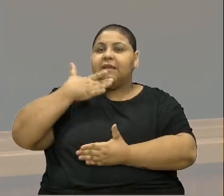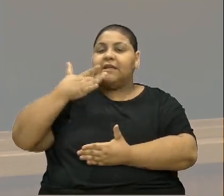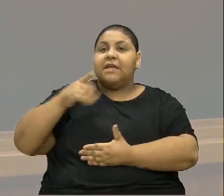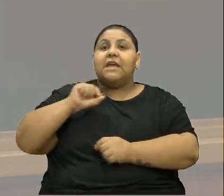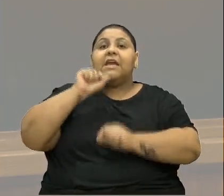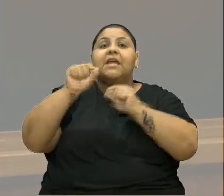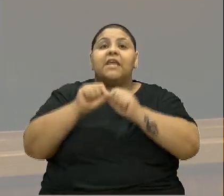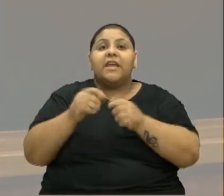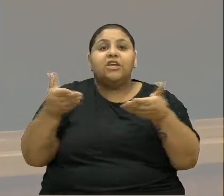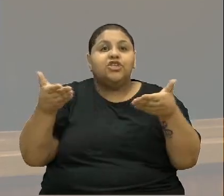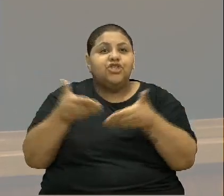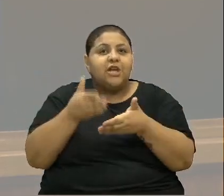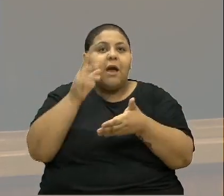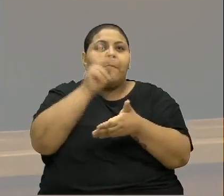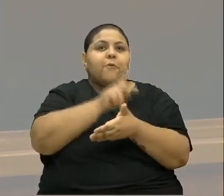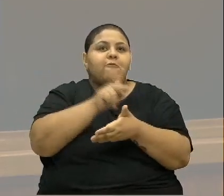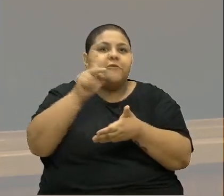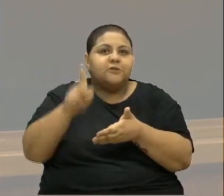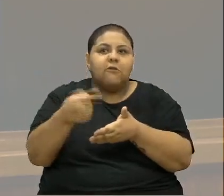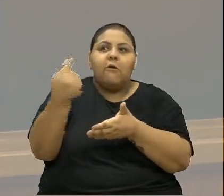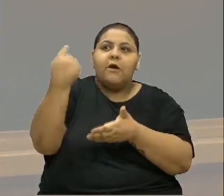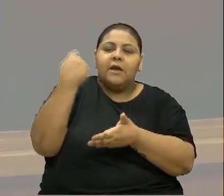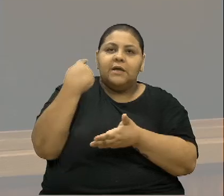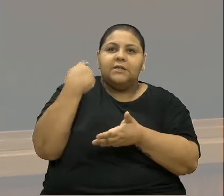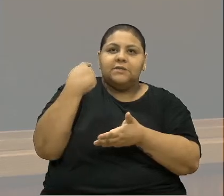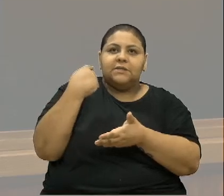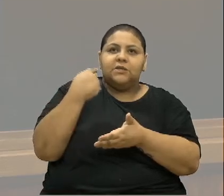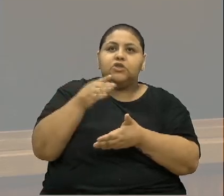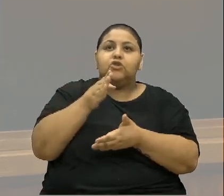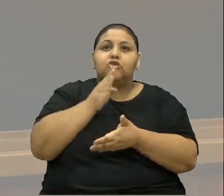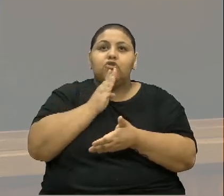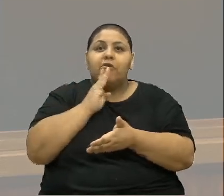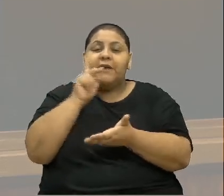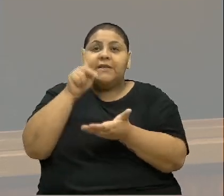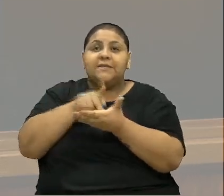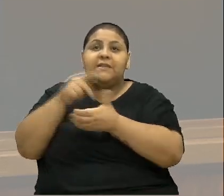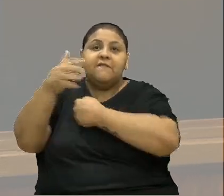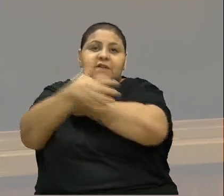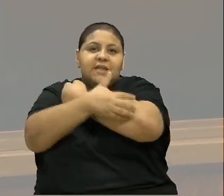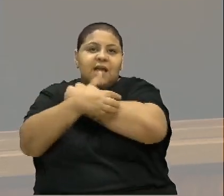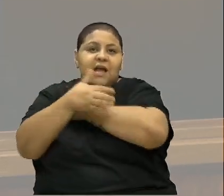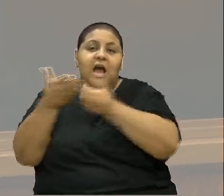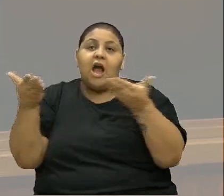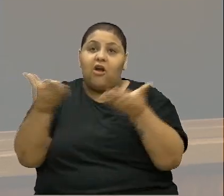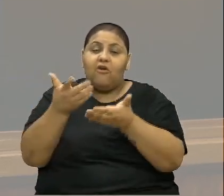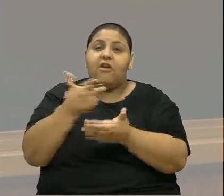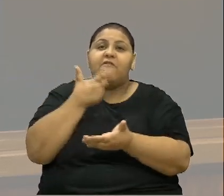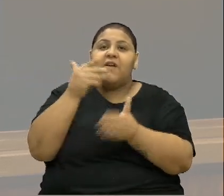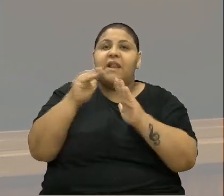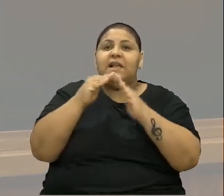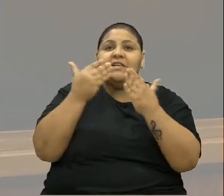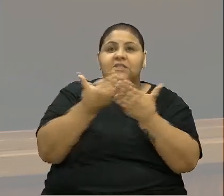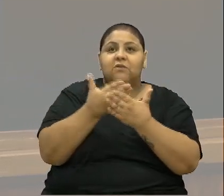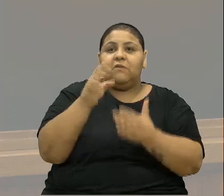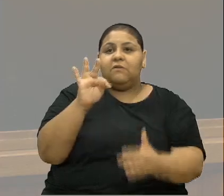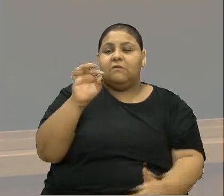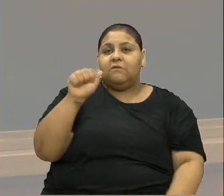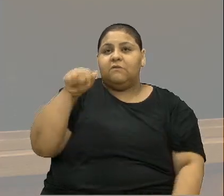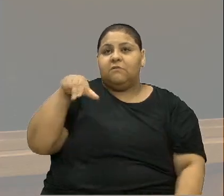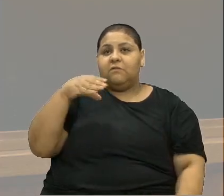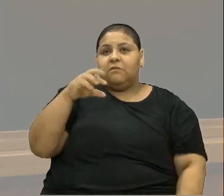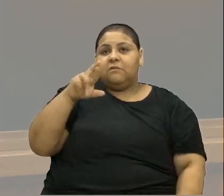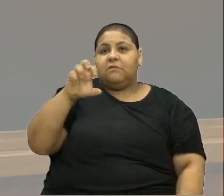quem conhece a realidade da periferia, aqui eu vou citar o Tancredo, vereador D'Ambrosio, uma época que eu trabalhei